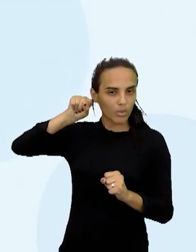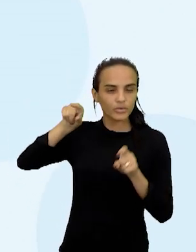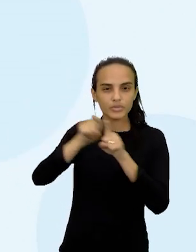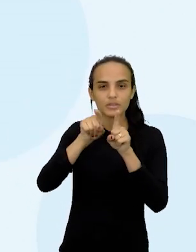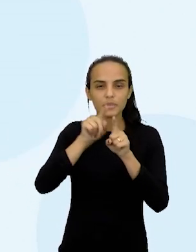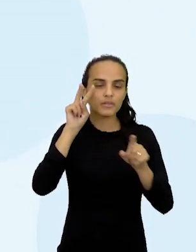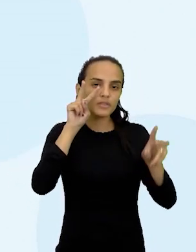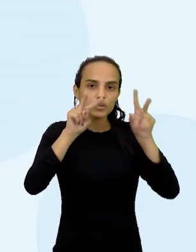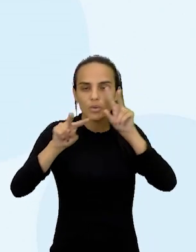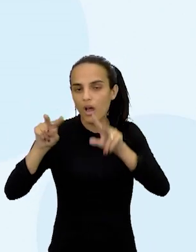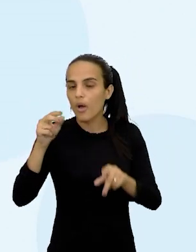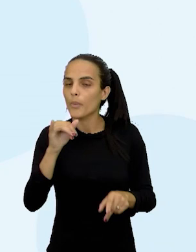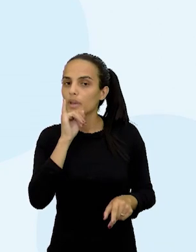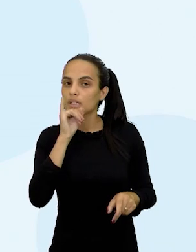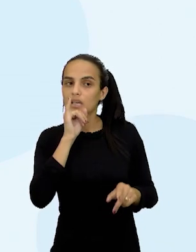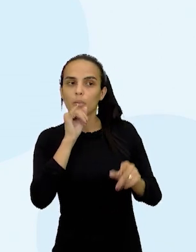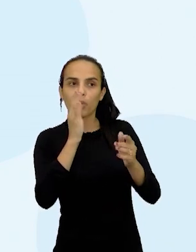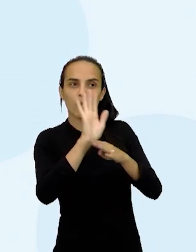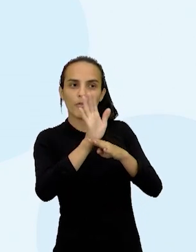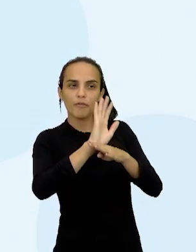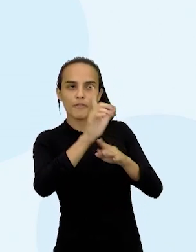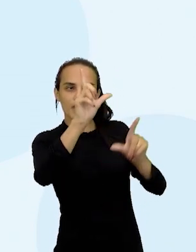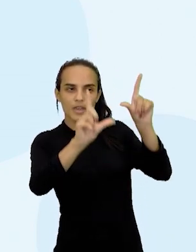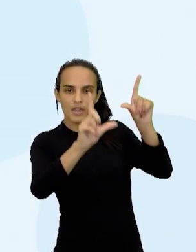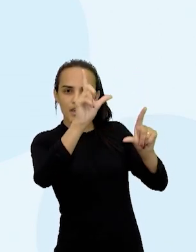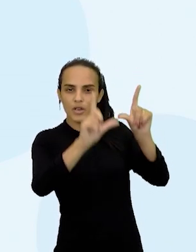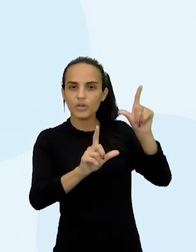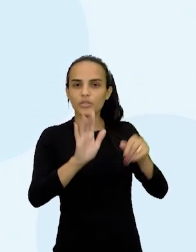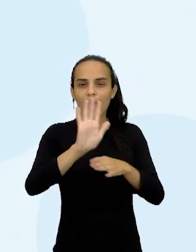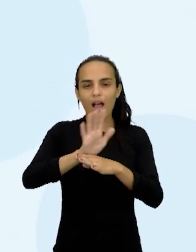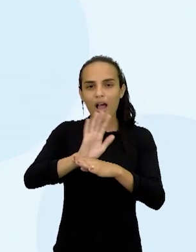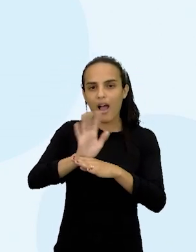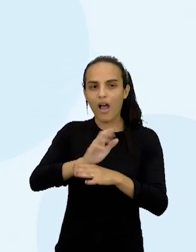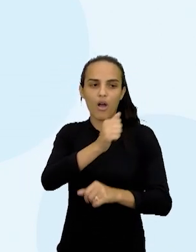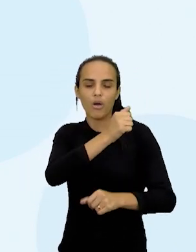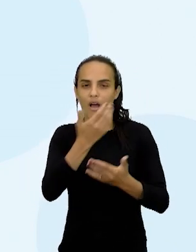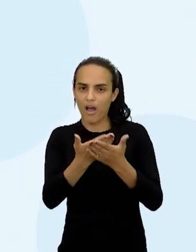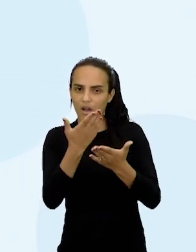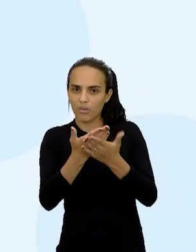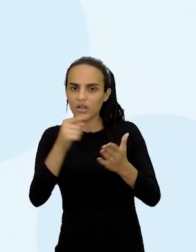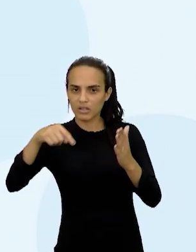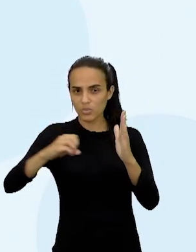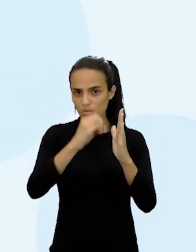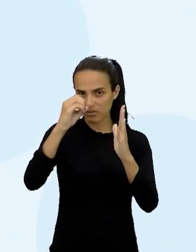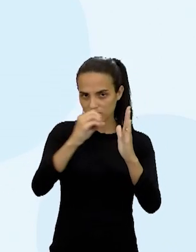de TV, filme, vídeo online, as aulas do centro de mídias,